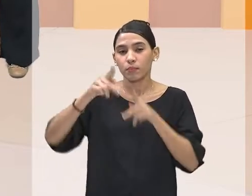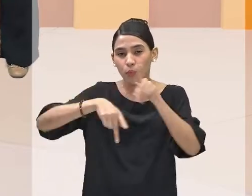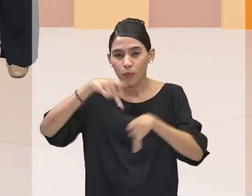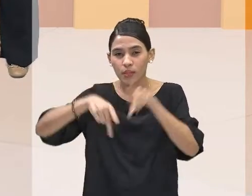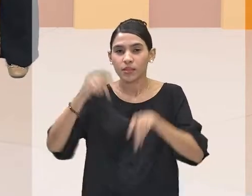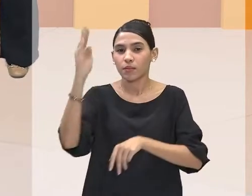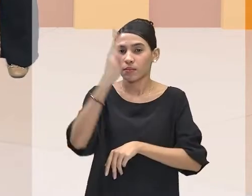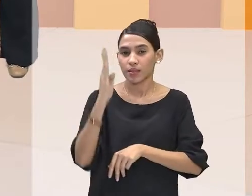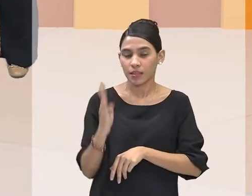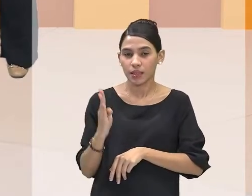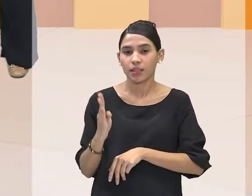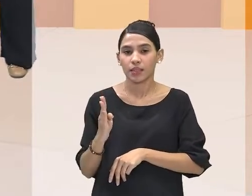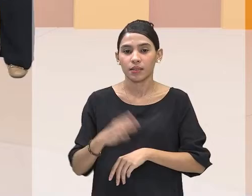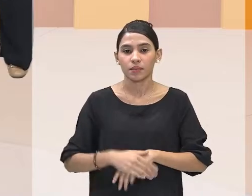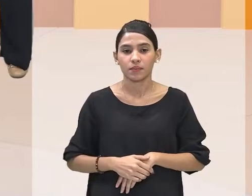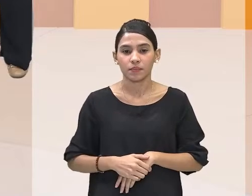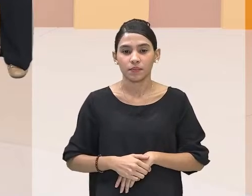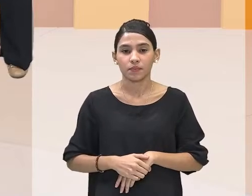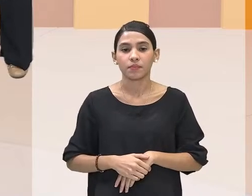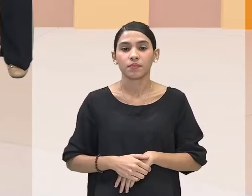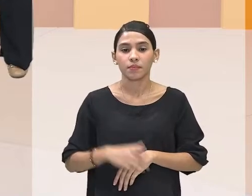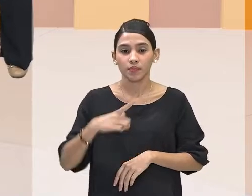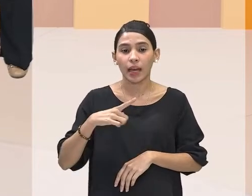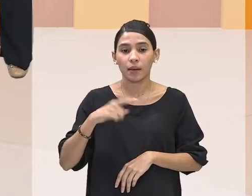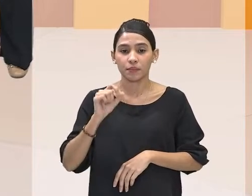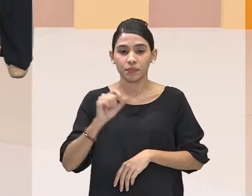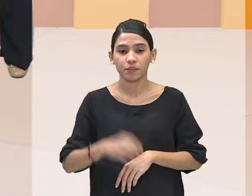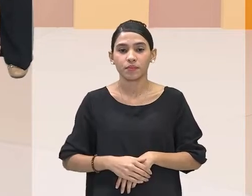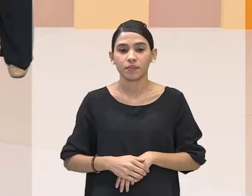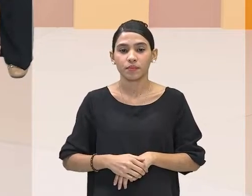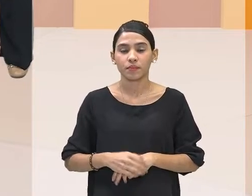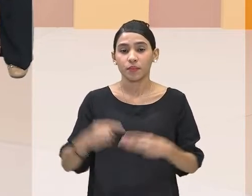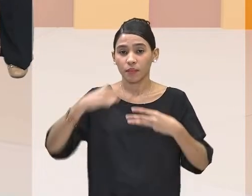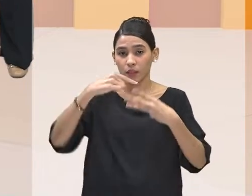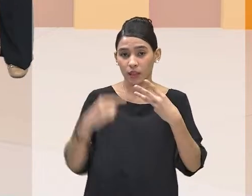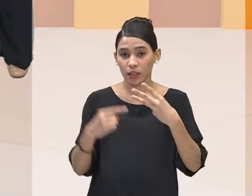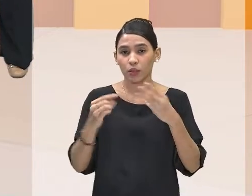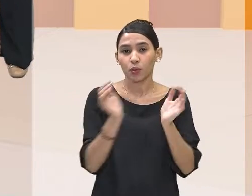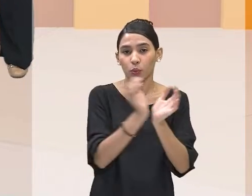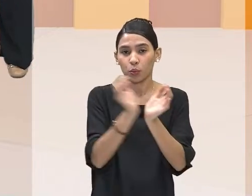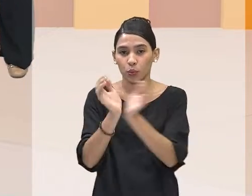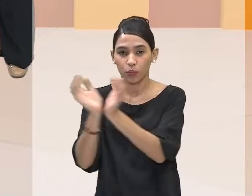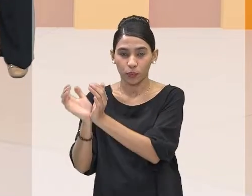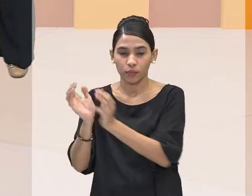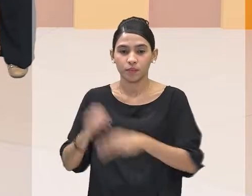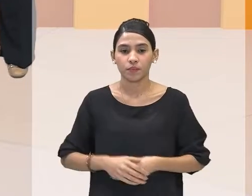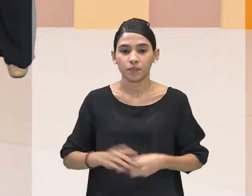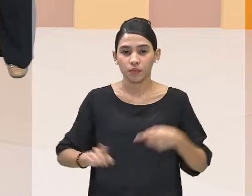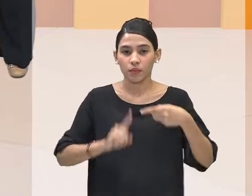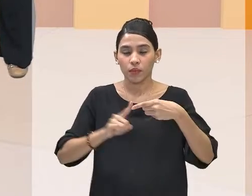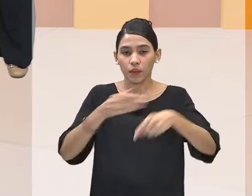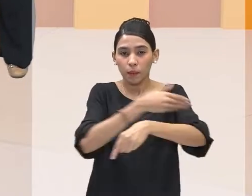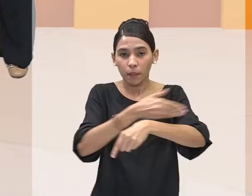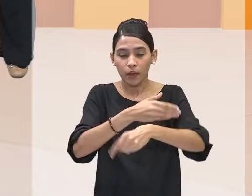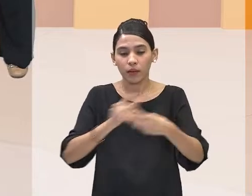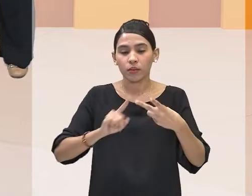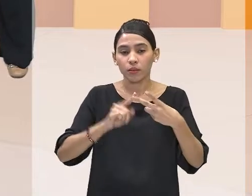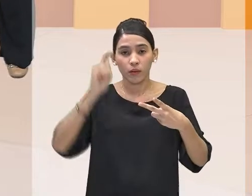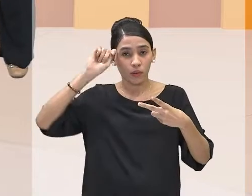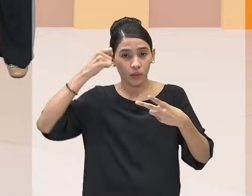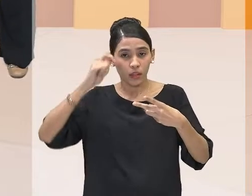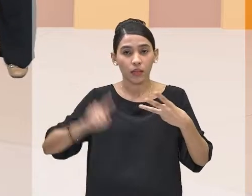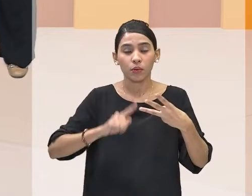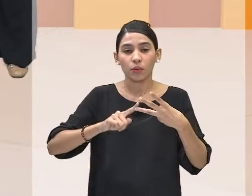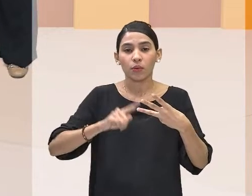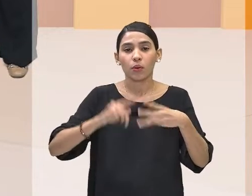ela é formada inicialmente por esses três grupos iniciais: o branco, o negro, o